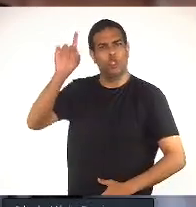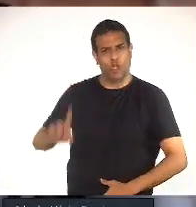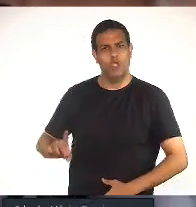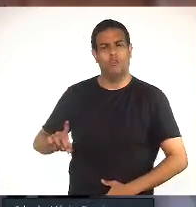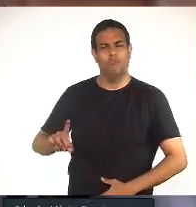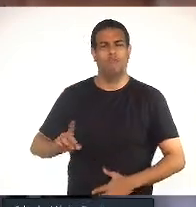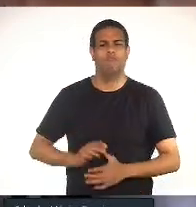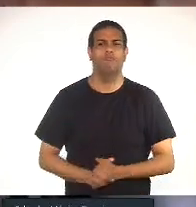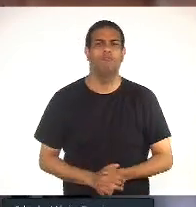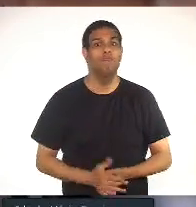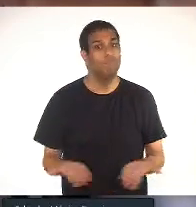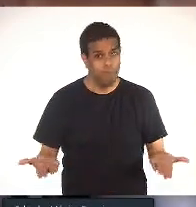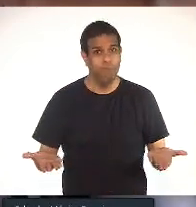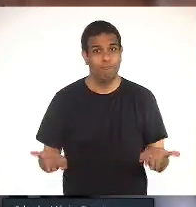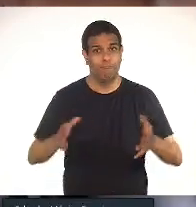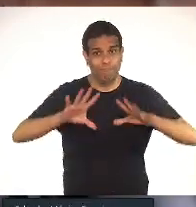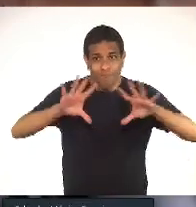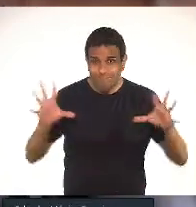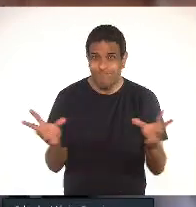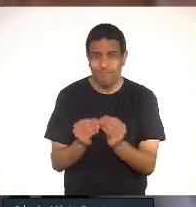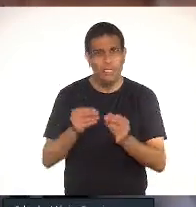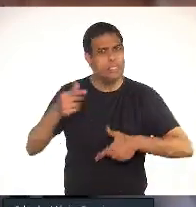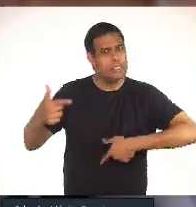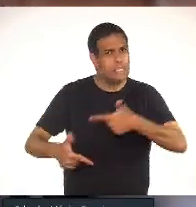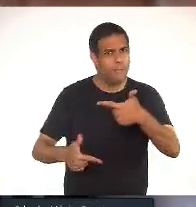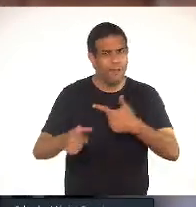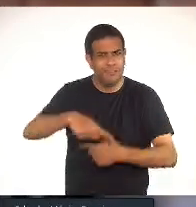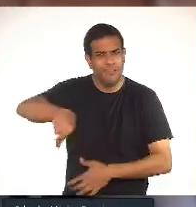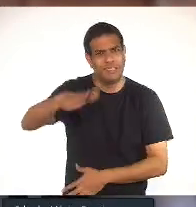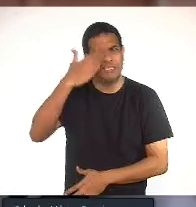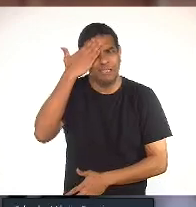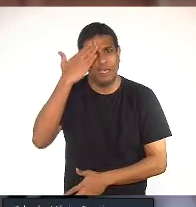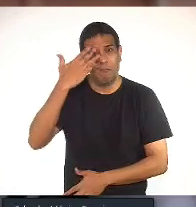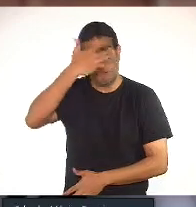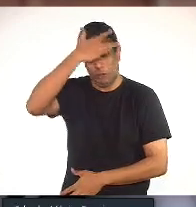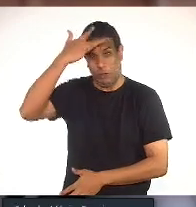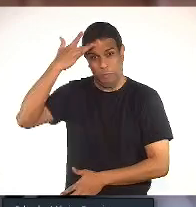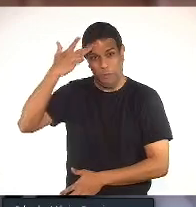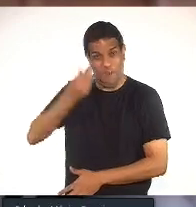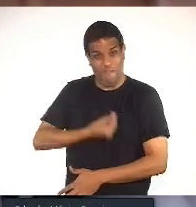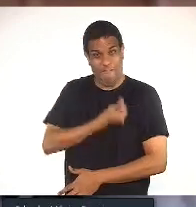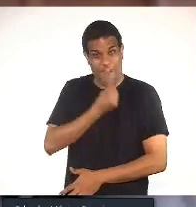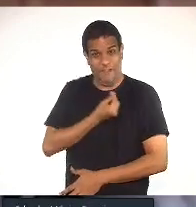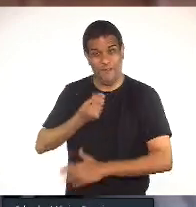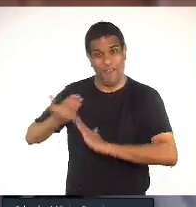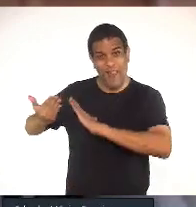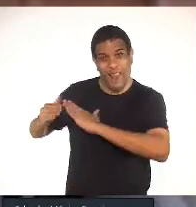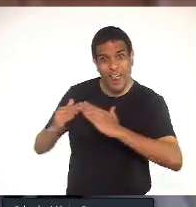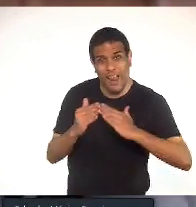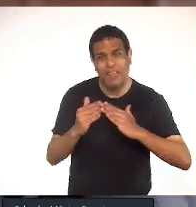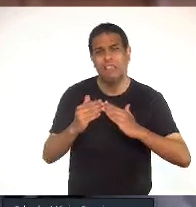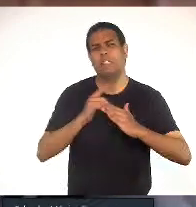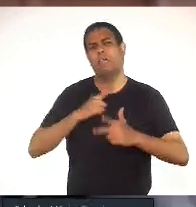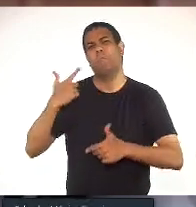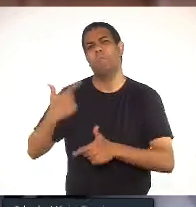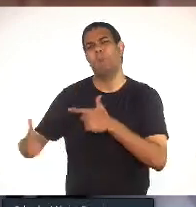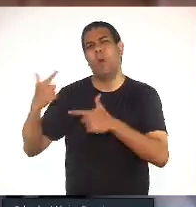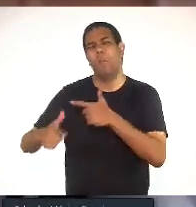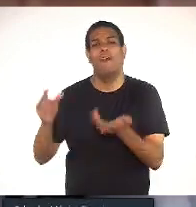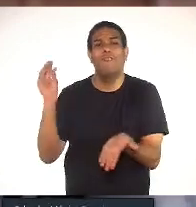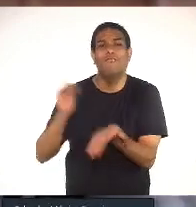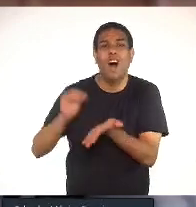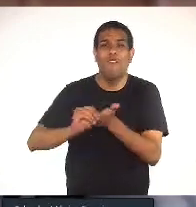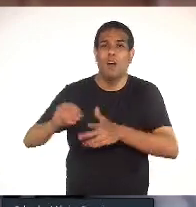tal projeto. No que se refere ao trabalho, a população que reside nos territórios de favela são as mais afetadas pelo desemprego e